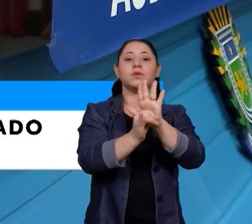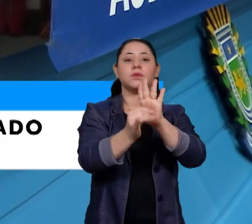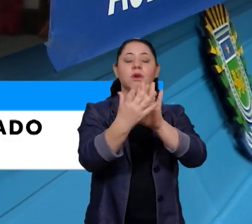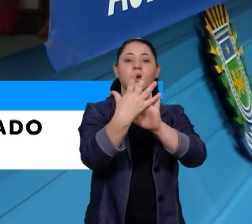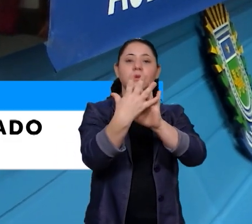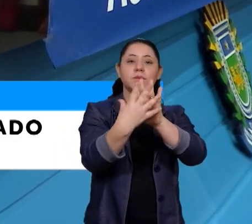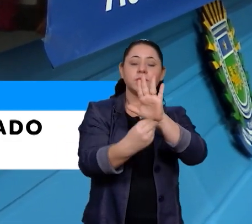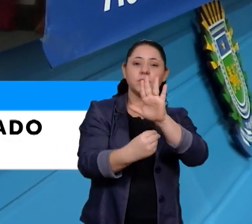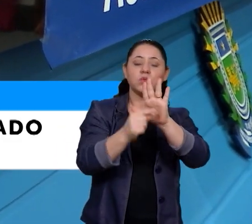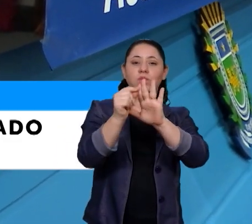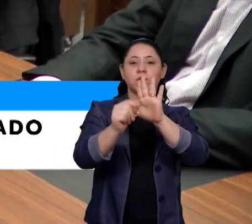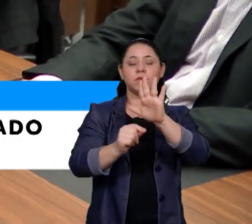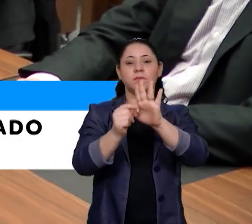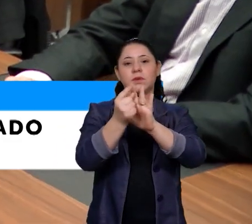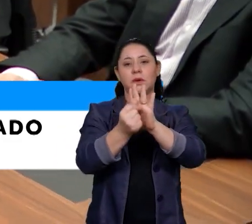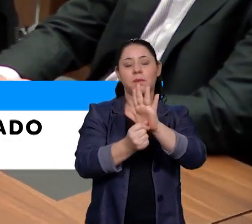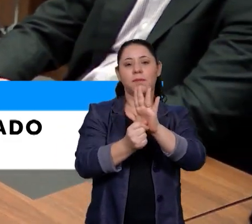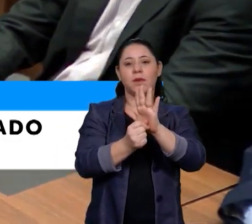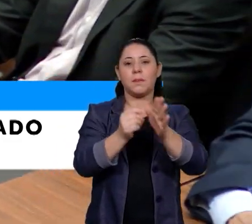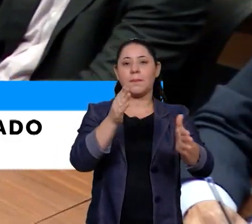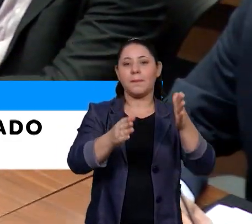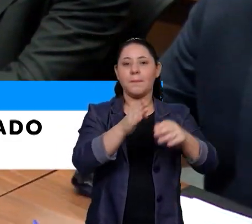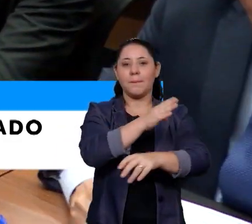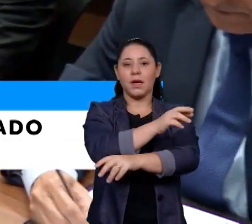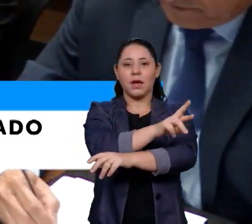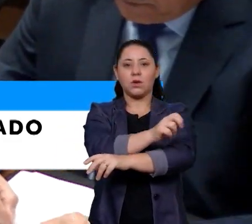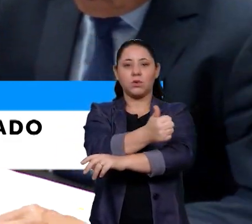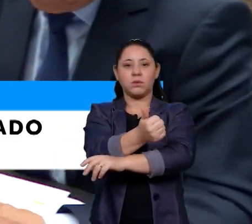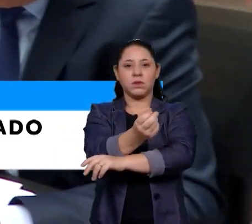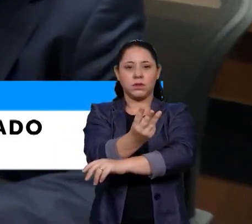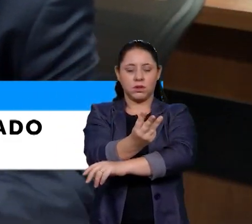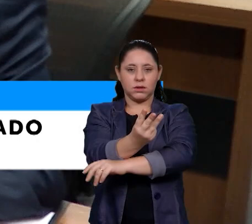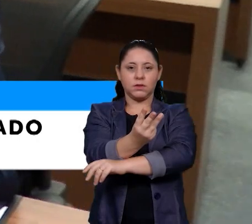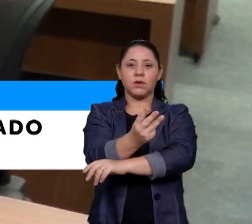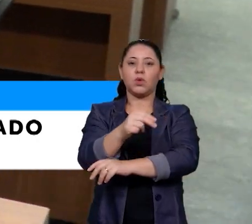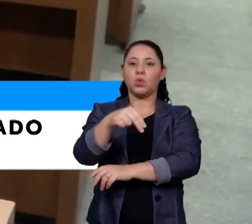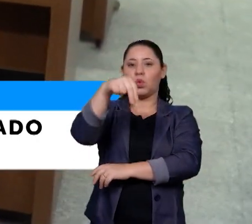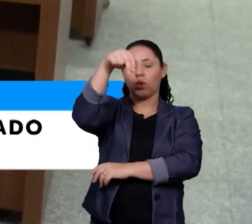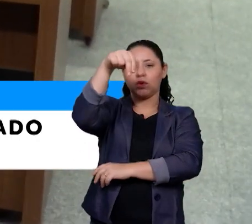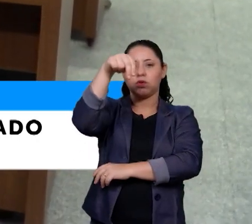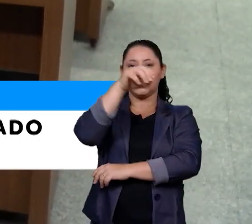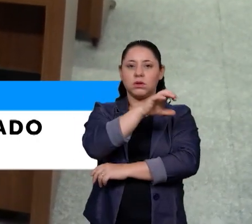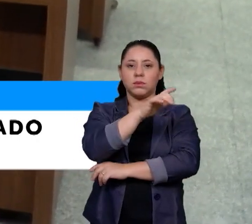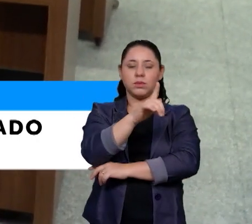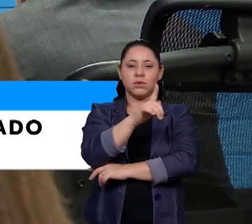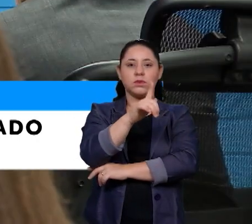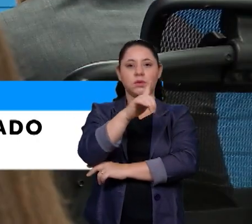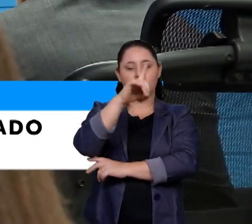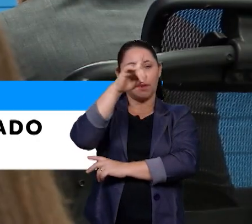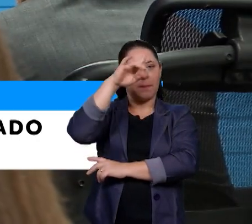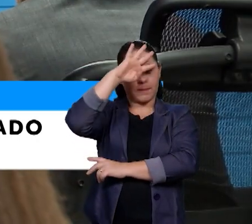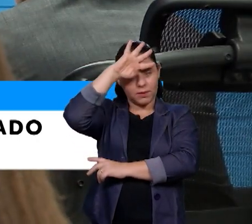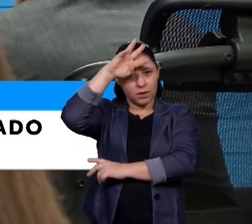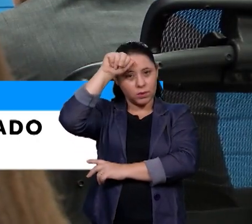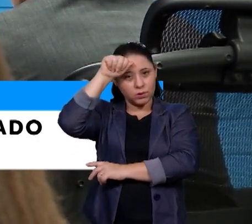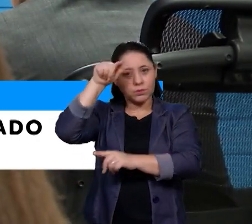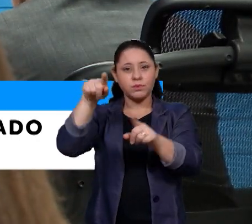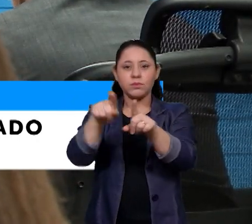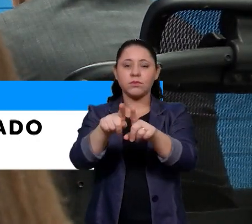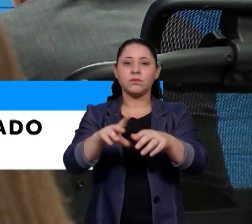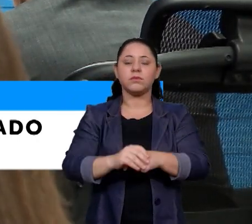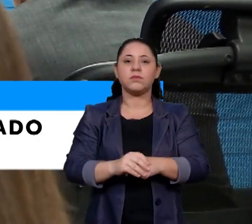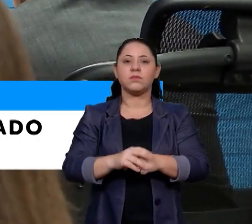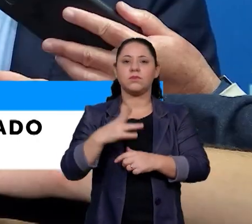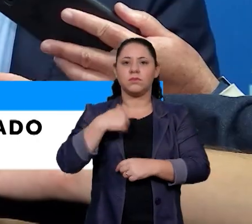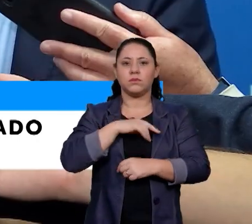edital de relicitação do trecho da BR-163, localizado na região norte, entre Campo Grande e a divisa com o Mato